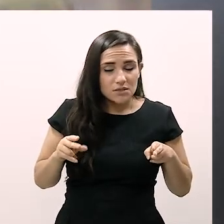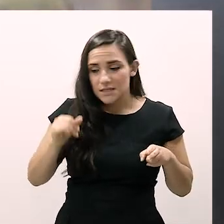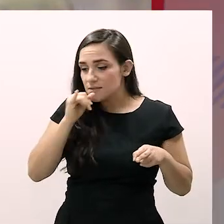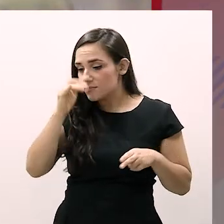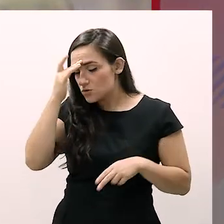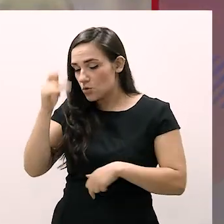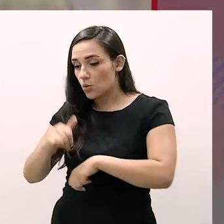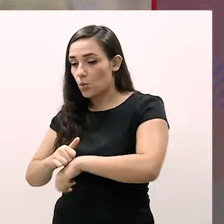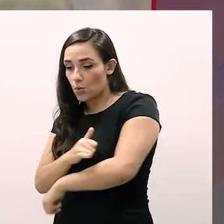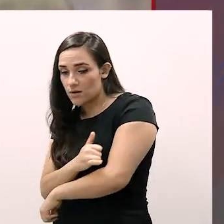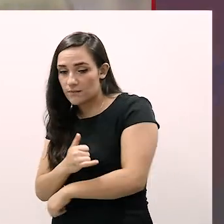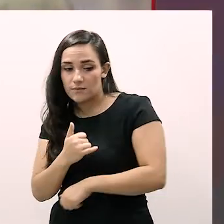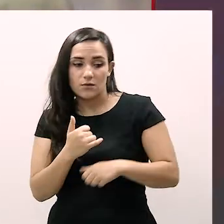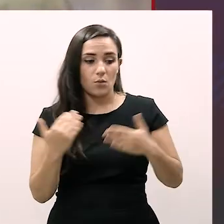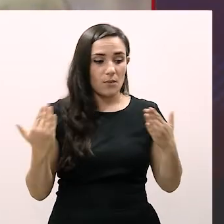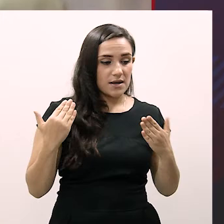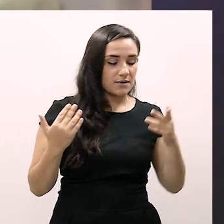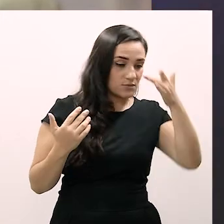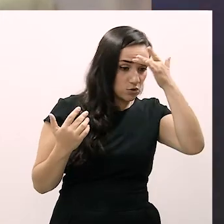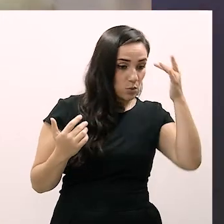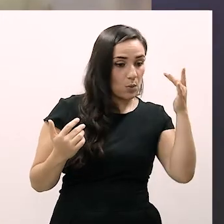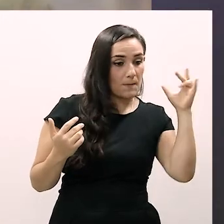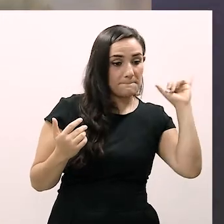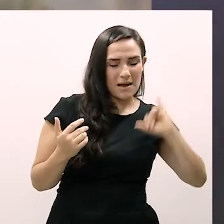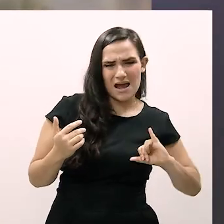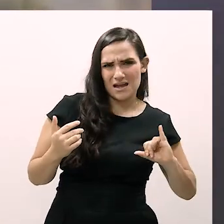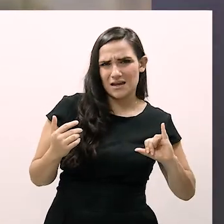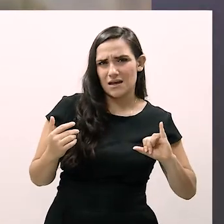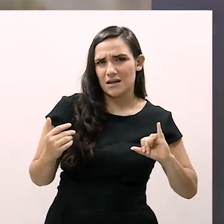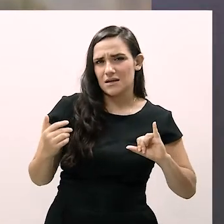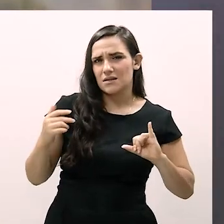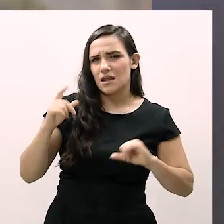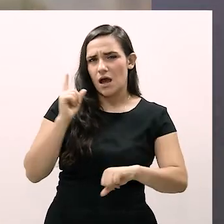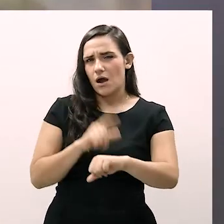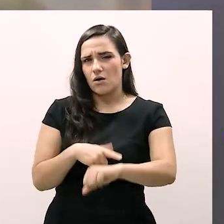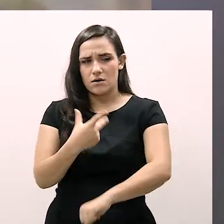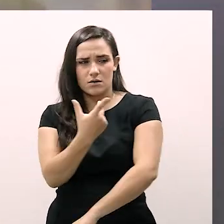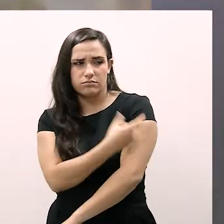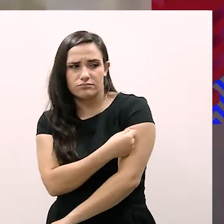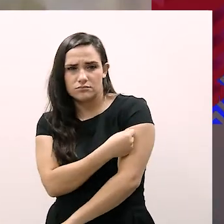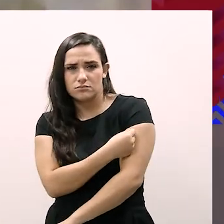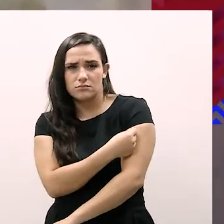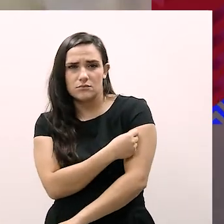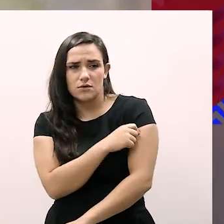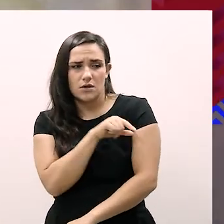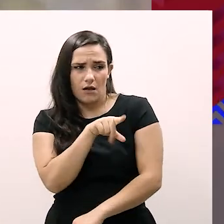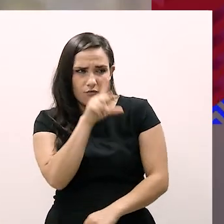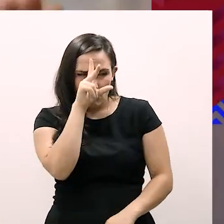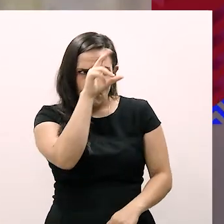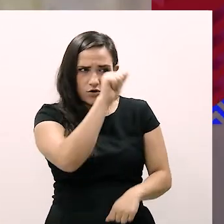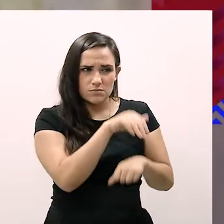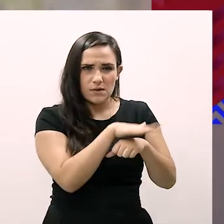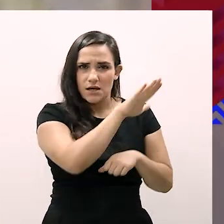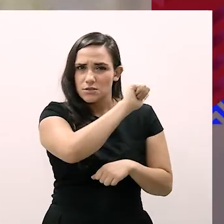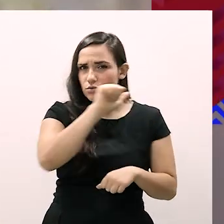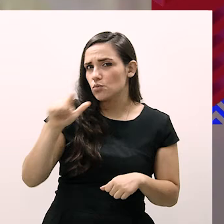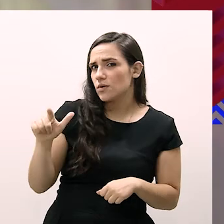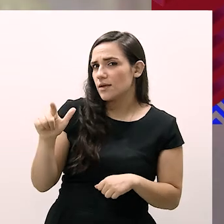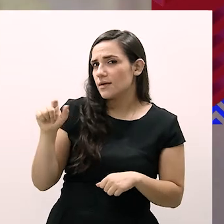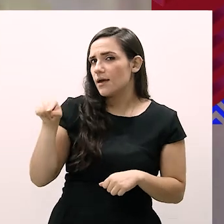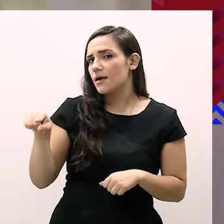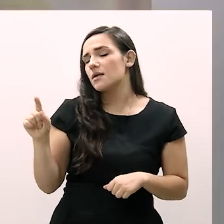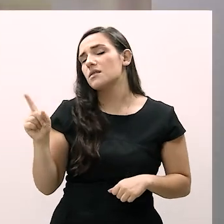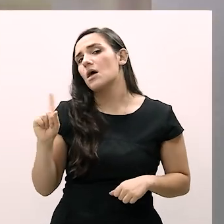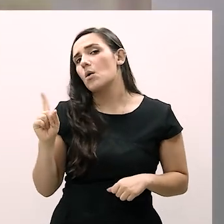aos pacientes não obesos. Então, em breve nós teremos números comparando eficácia de vacinas